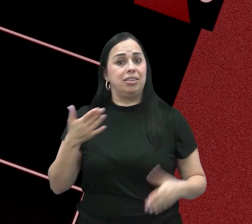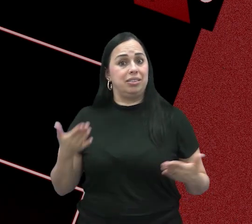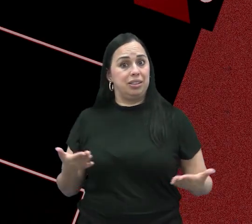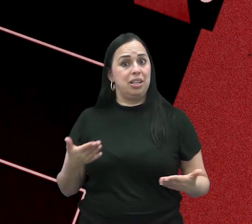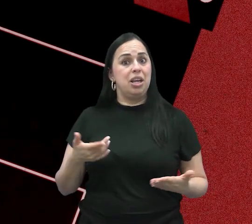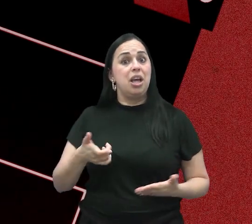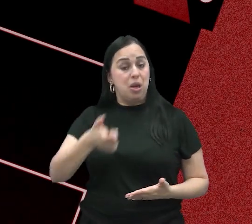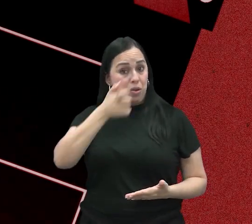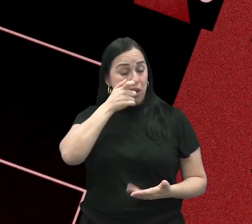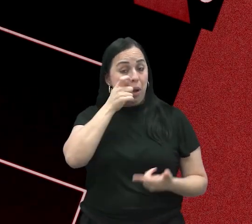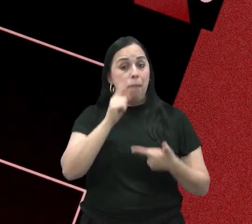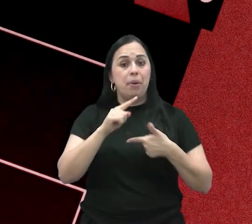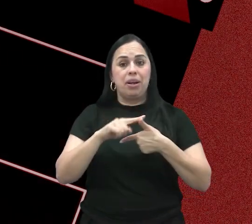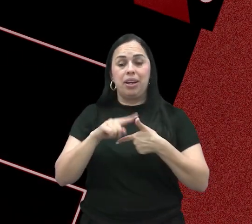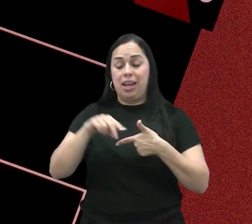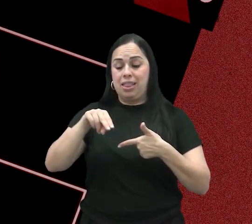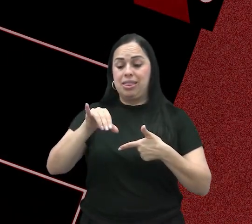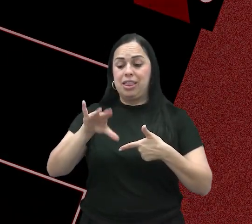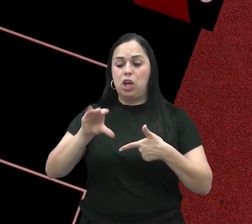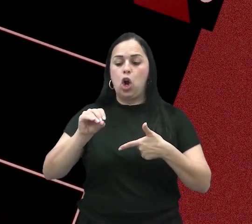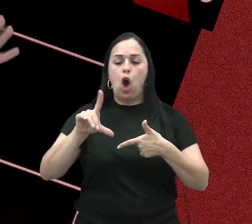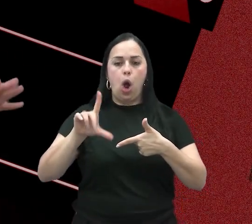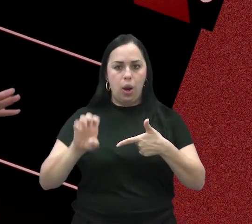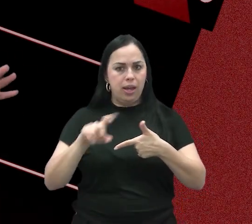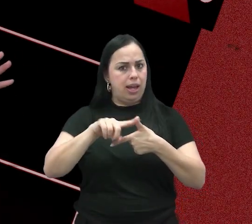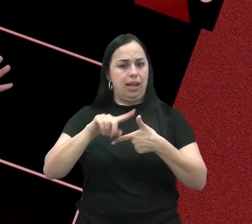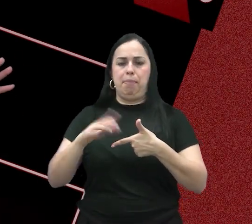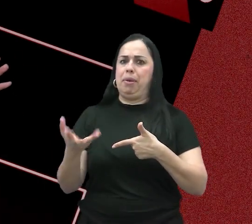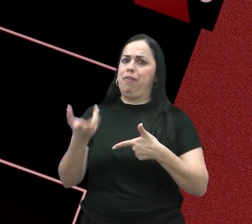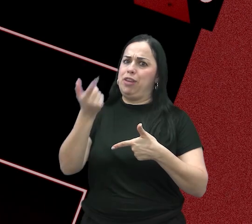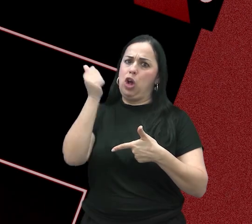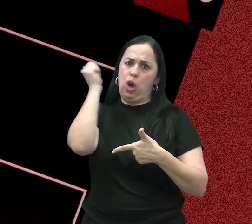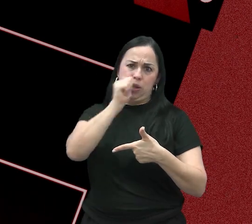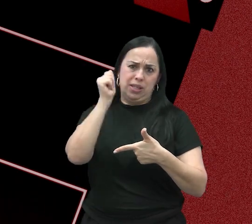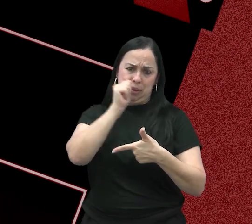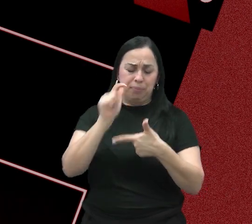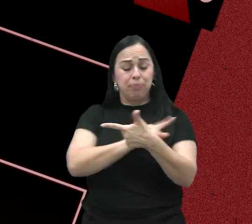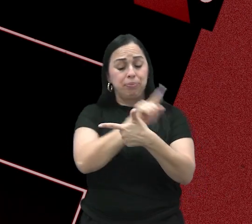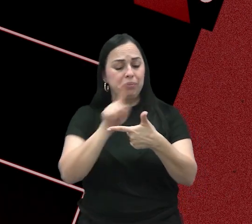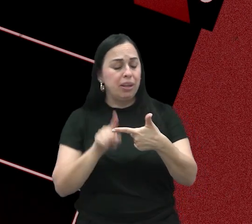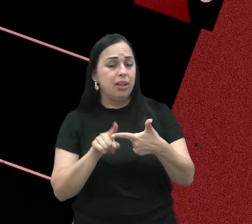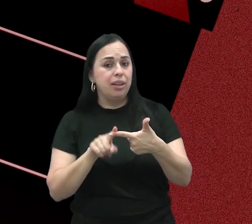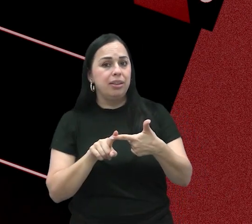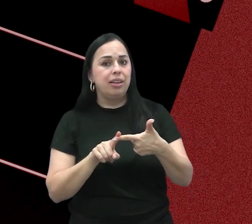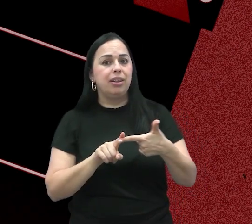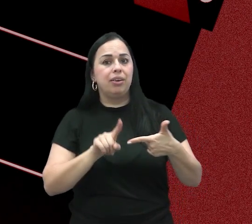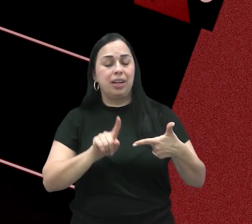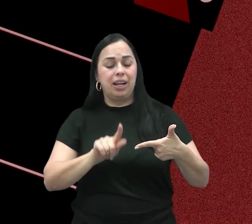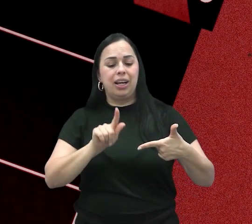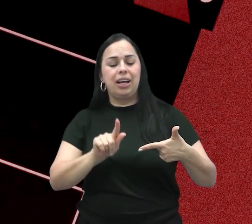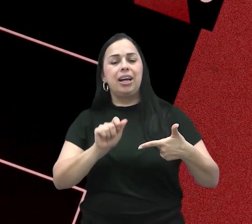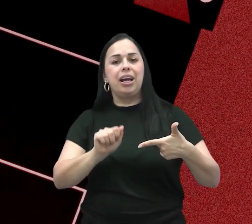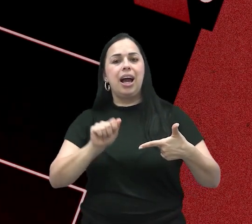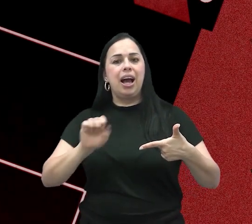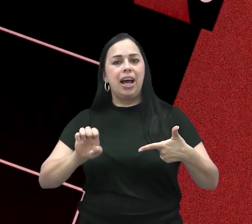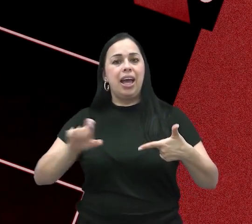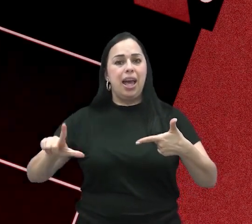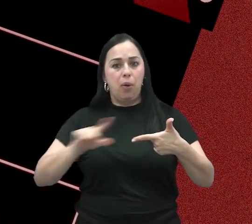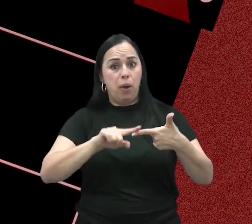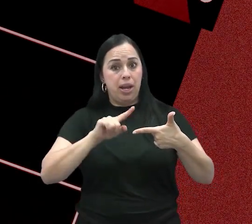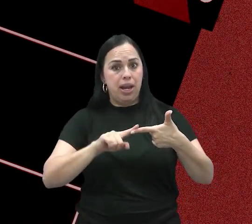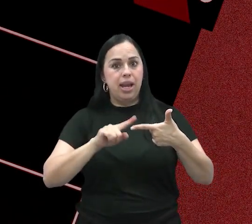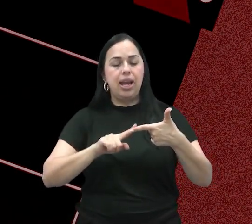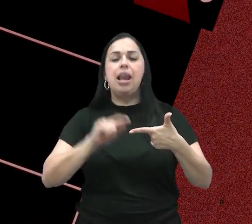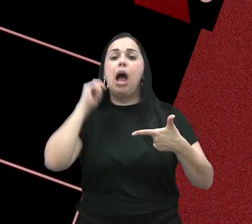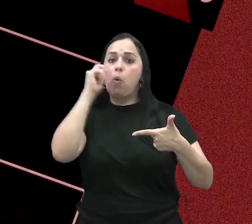caso, assisti pela Nicole Kidman, que dispensa comentários, né? Ela é maravilhosa. E também pelo Gael Garcia Bernal, que